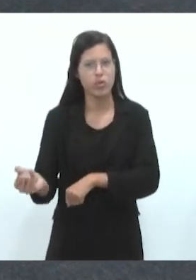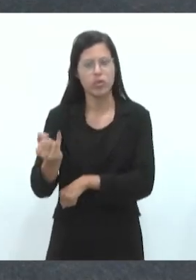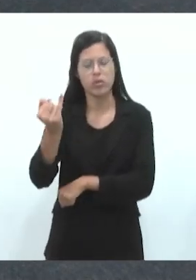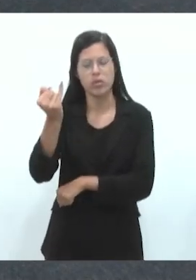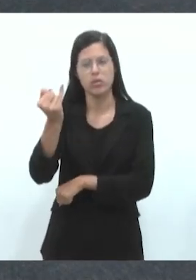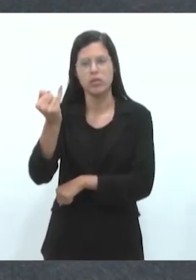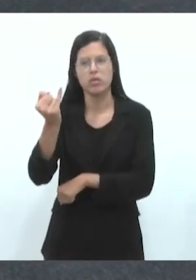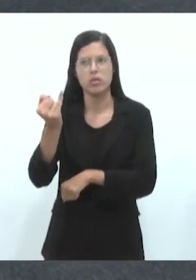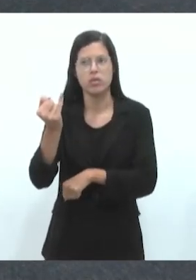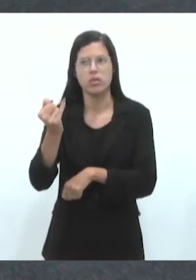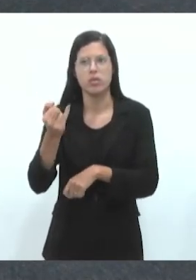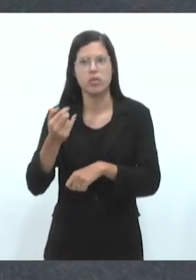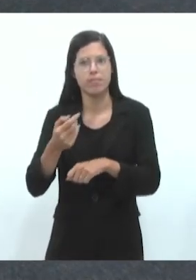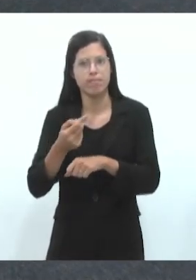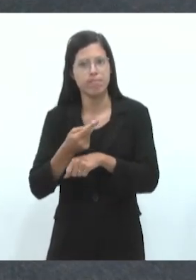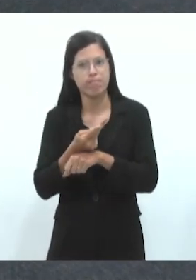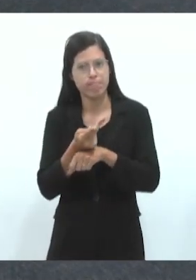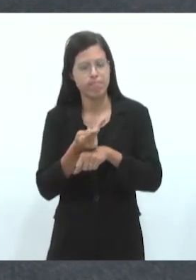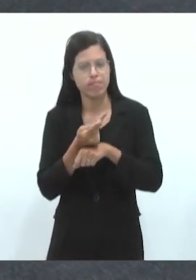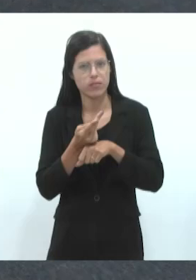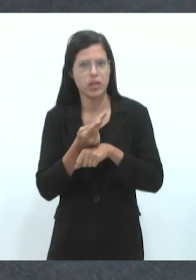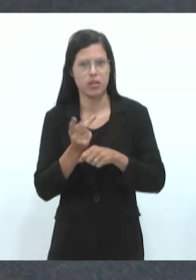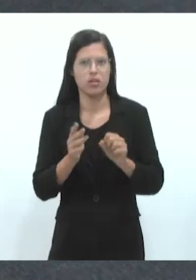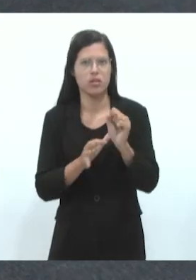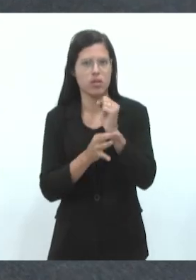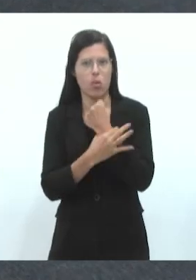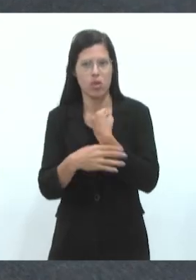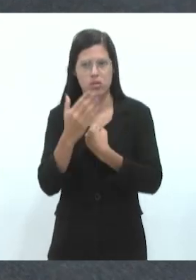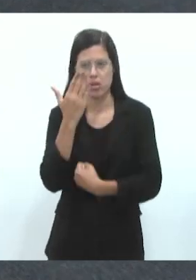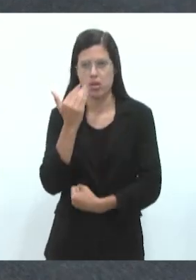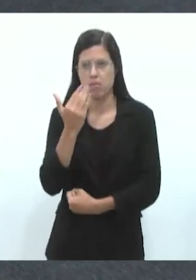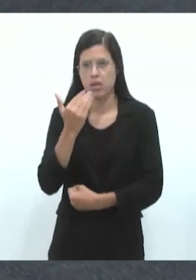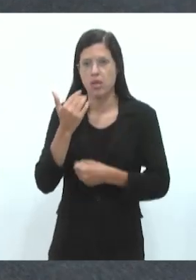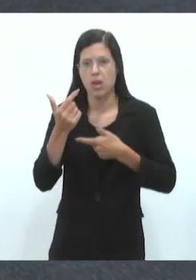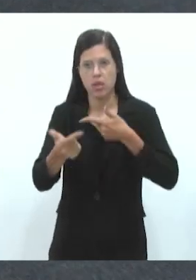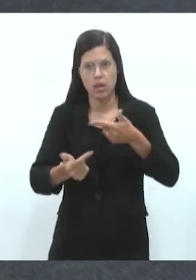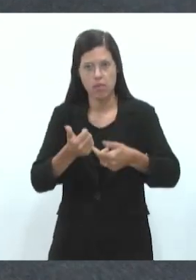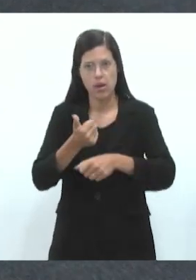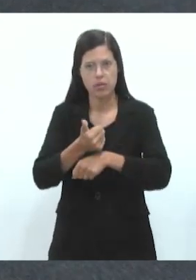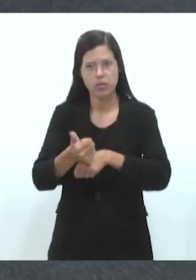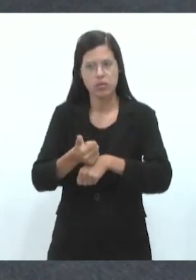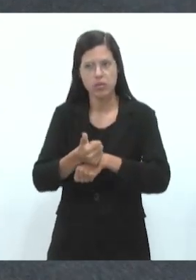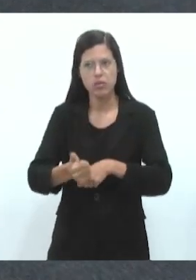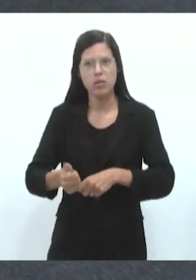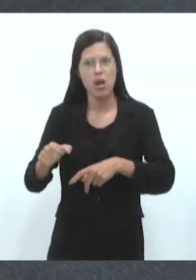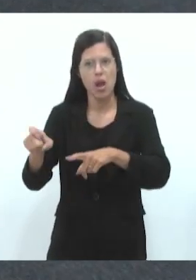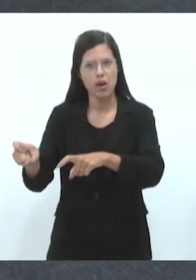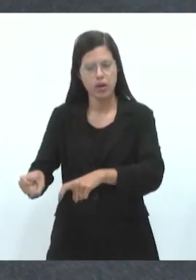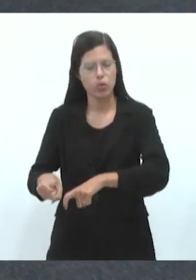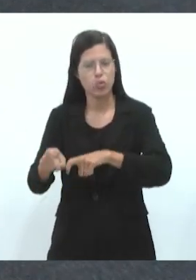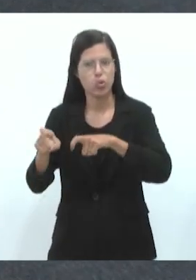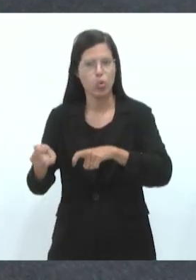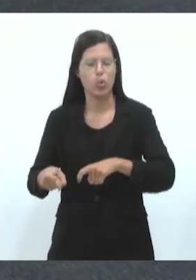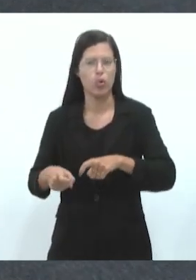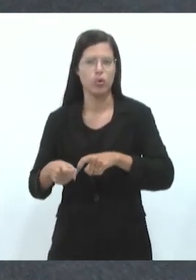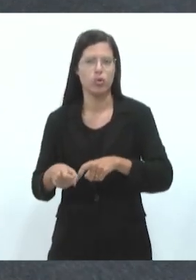da segurança alimentar e pelo trabalho digno para os agricultores, as agricultoras,